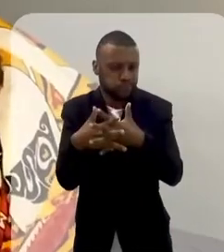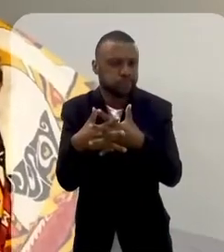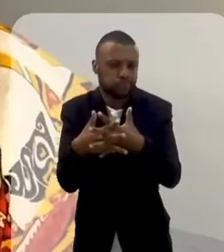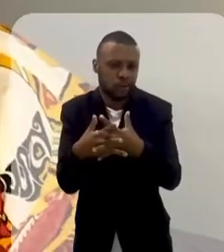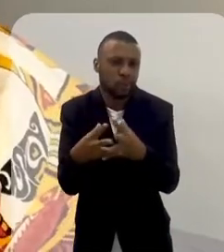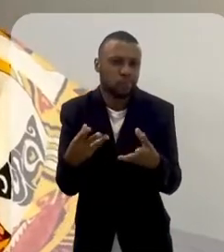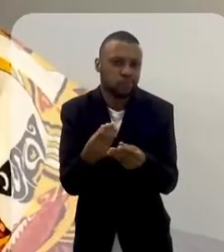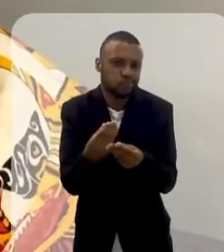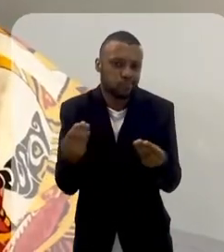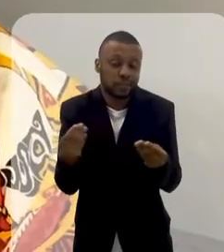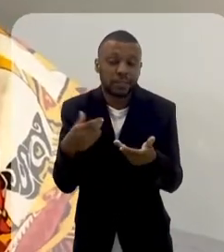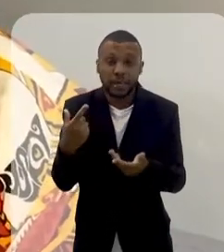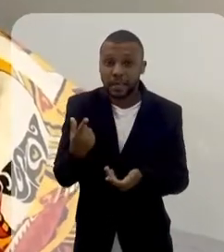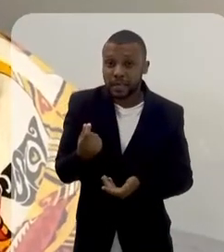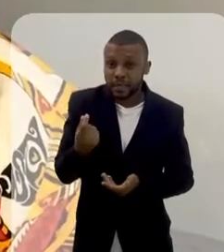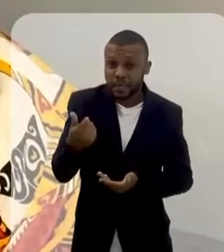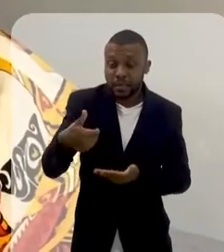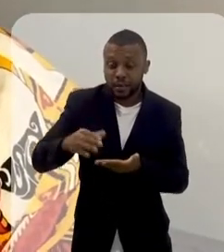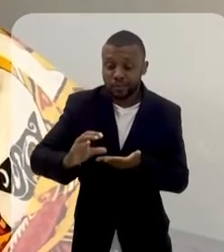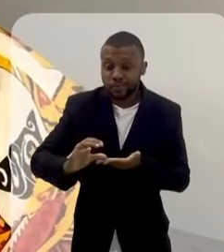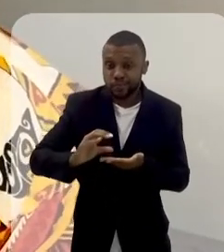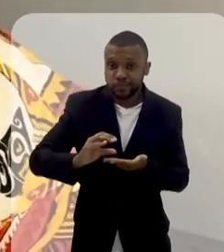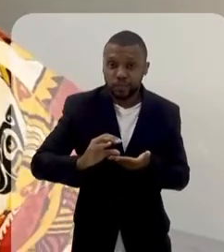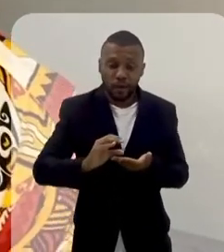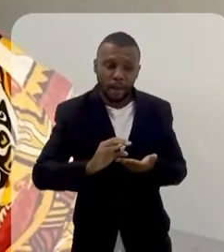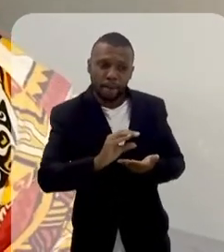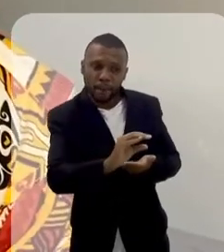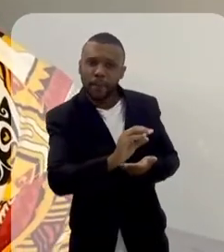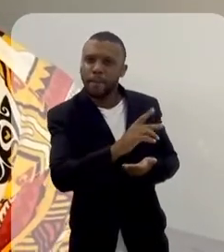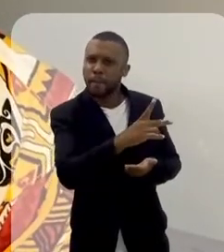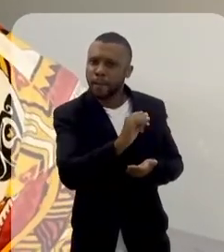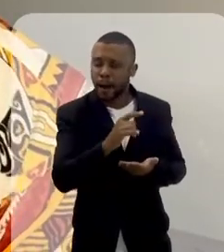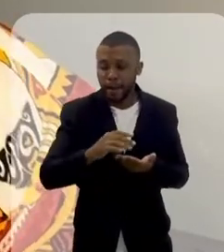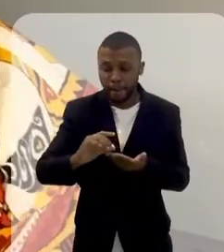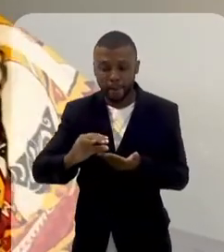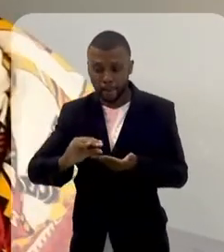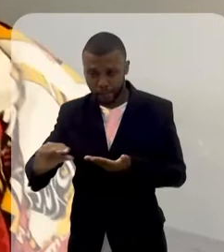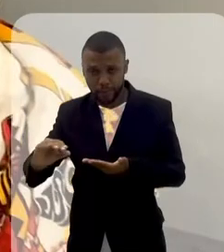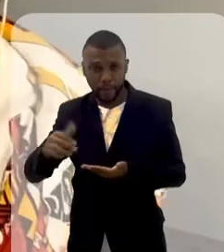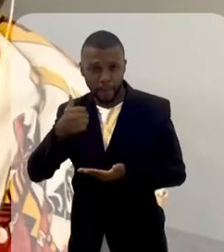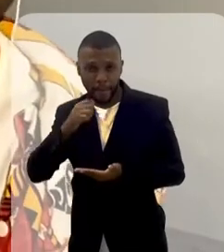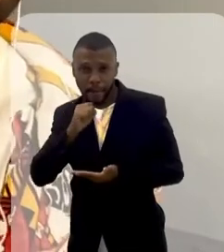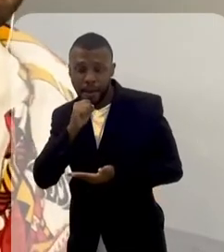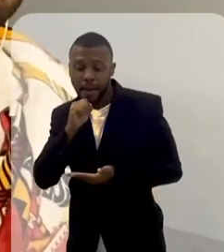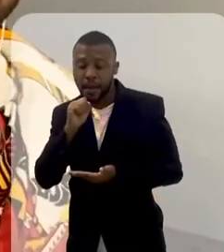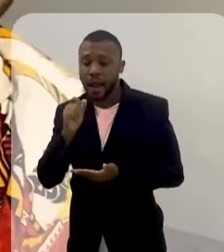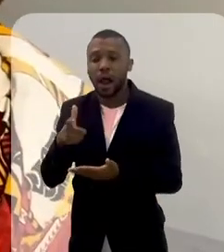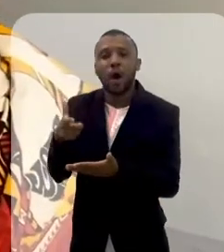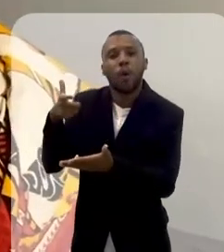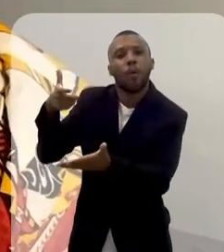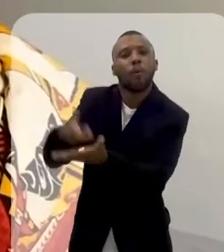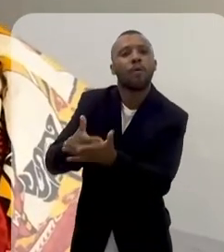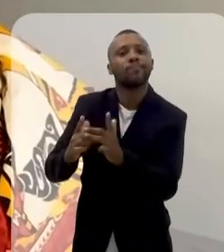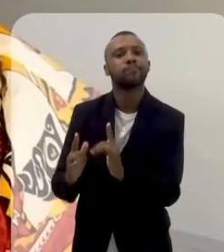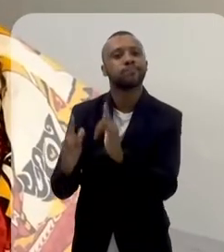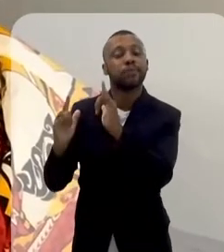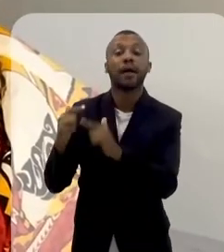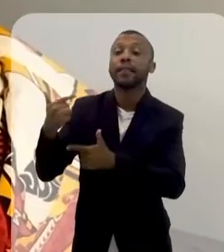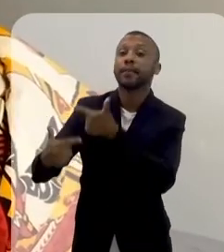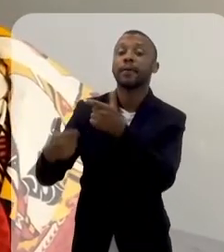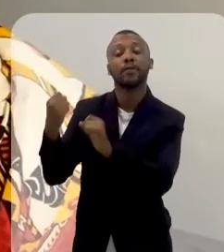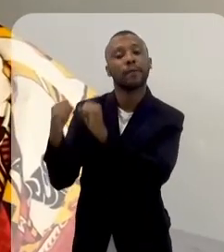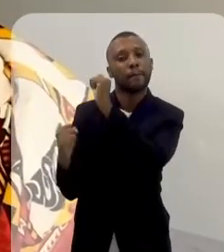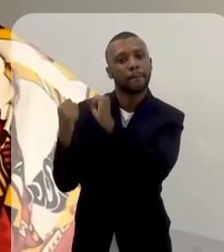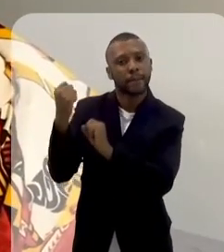É bem complicado, é bem complicado. Esse dinheiro que repartiu entre os dois, a minha mãe comprou um apartamento na época, e ela trabalhava